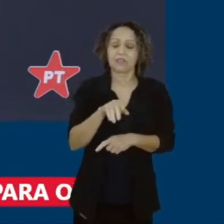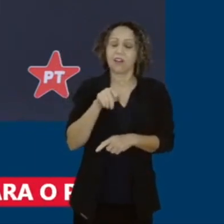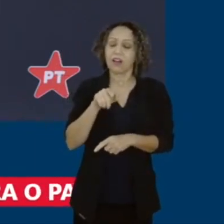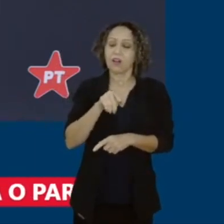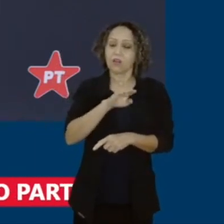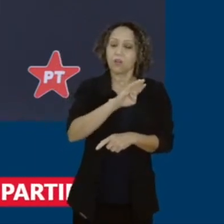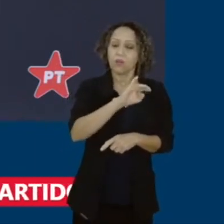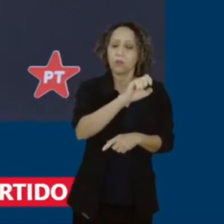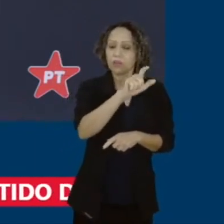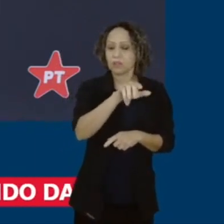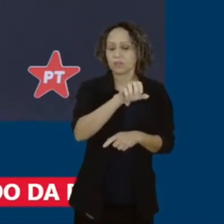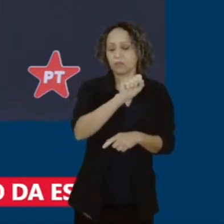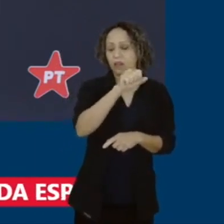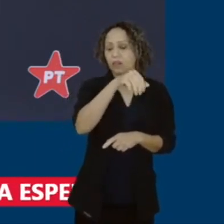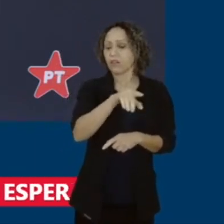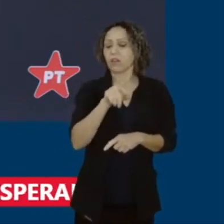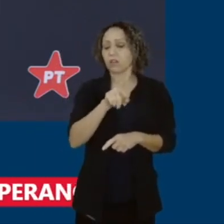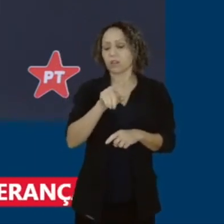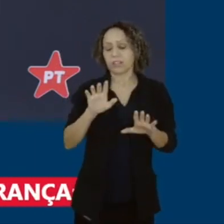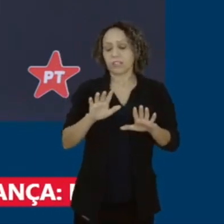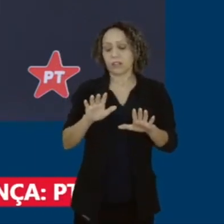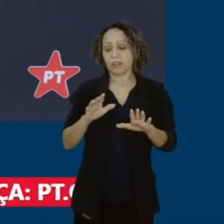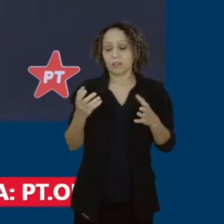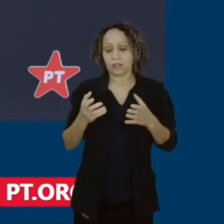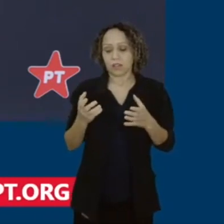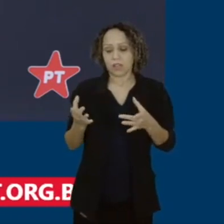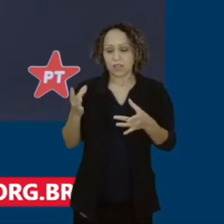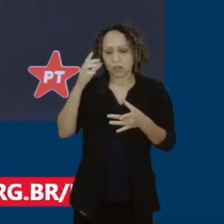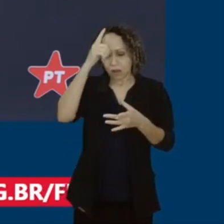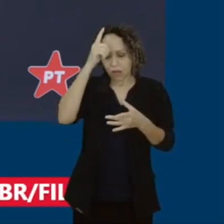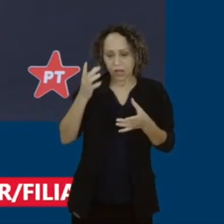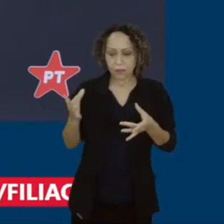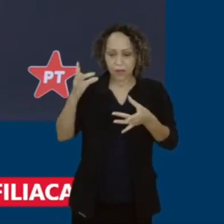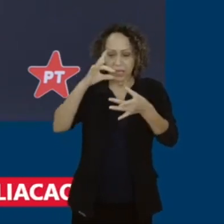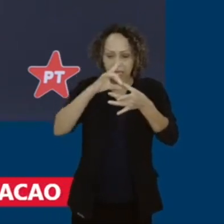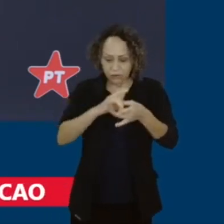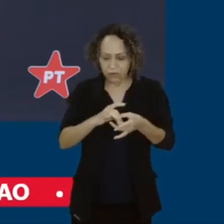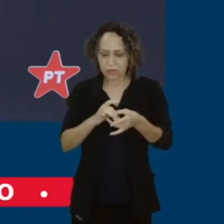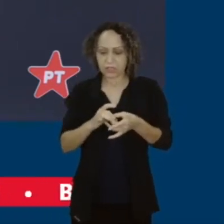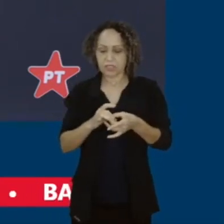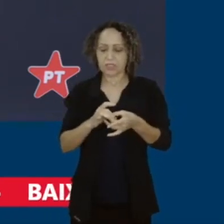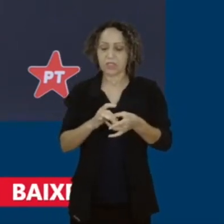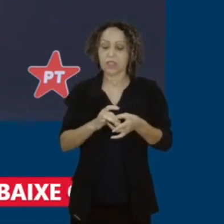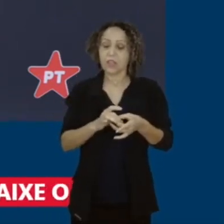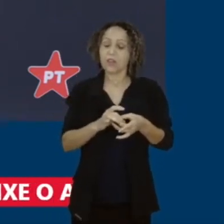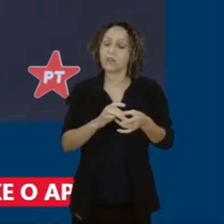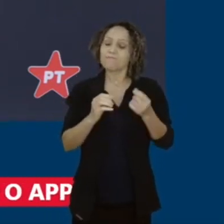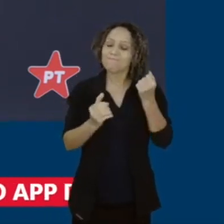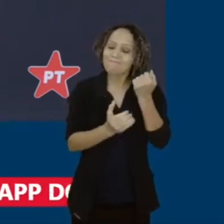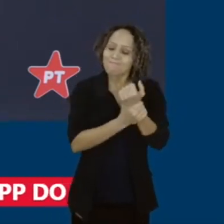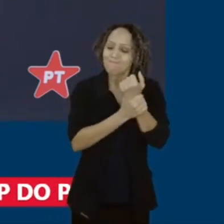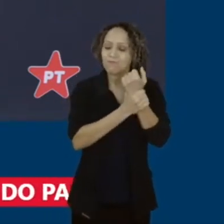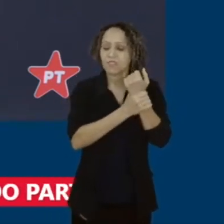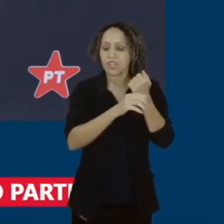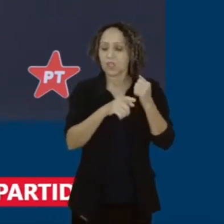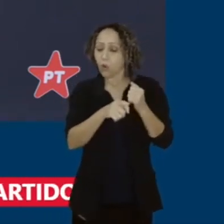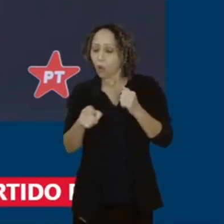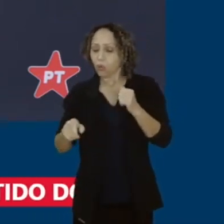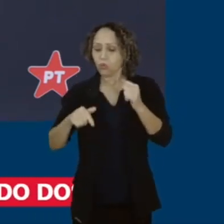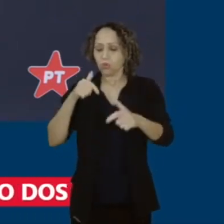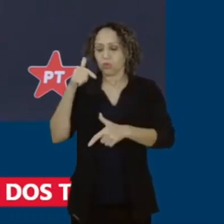seguinte: não, eu quero a reunificação da Alemanha e vou viabilizar o sustento dos trabalhadores através